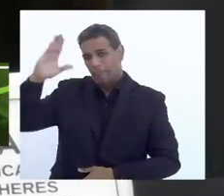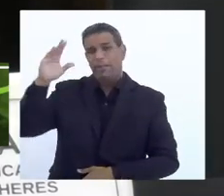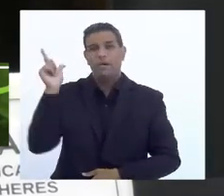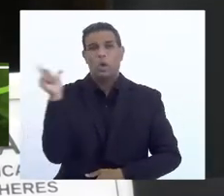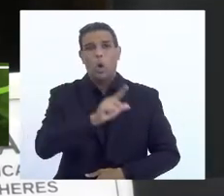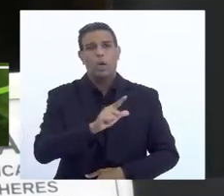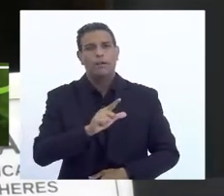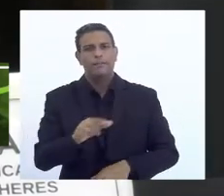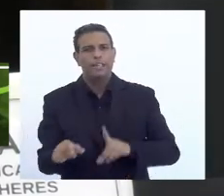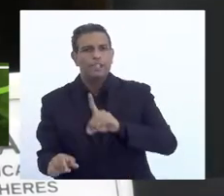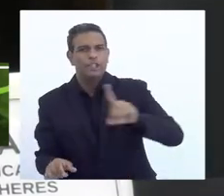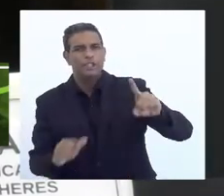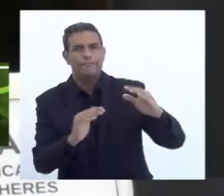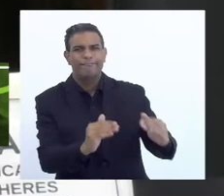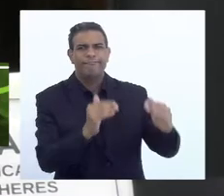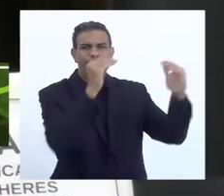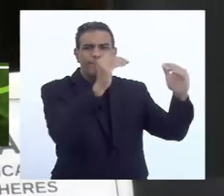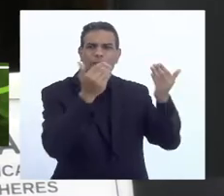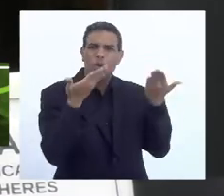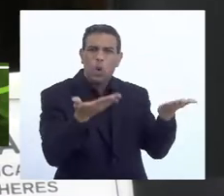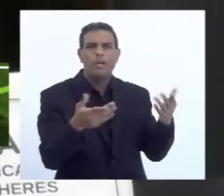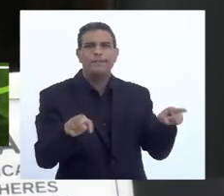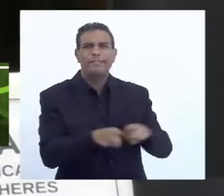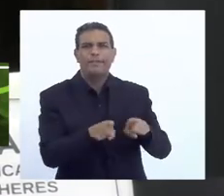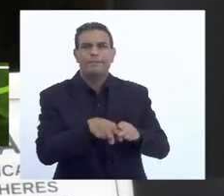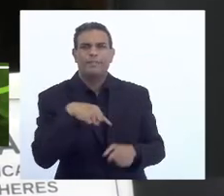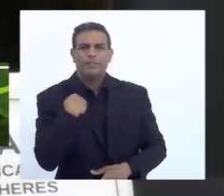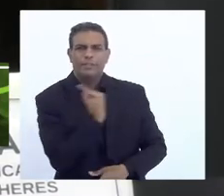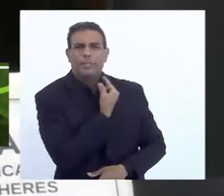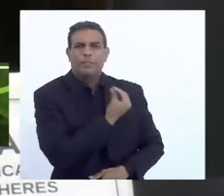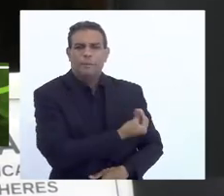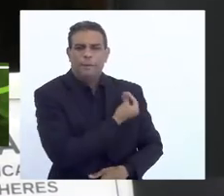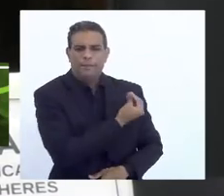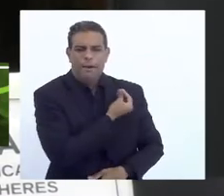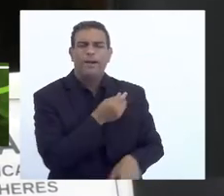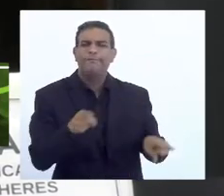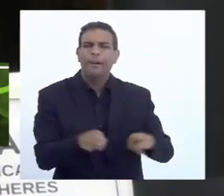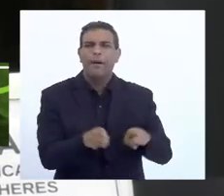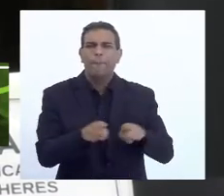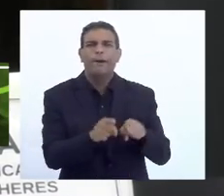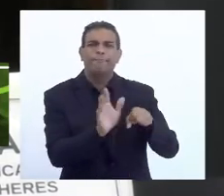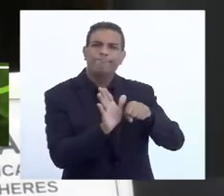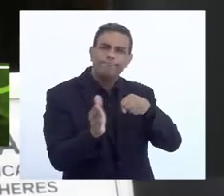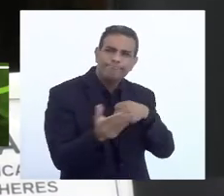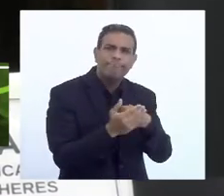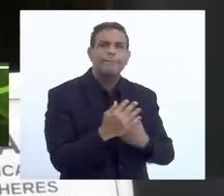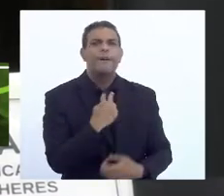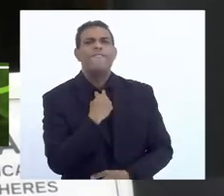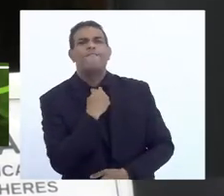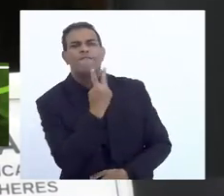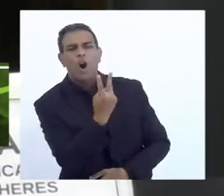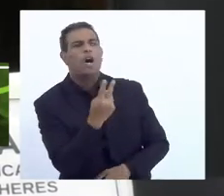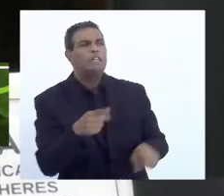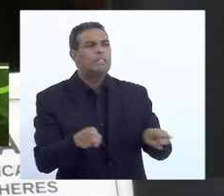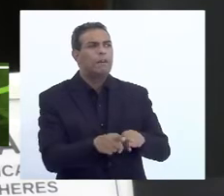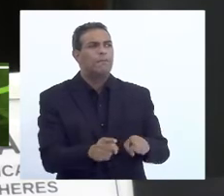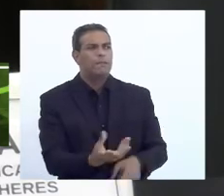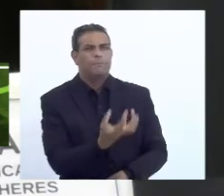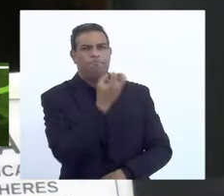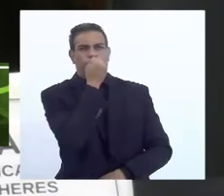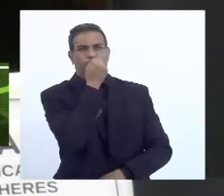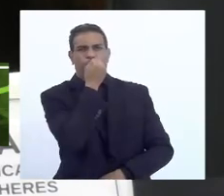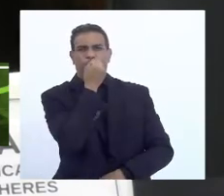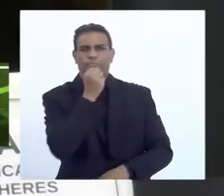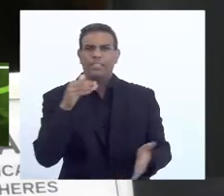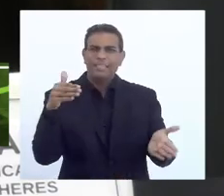da extrema-direita é justamente isso, inibir a nossa participação, ocultar a nossa voz e, muitas das vezes, silenciar até